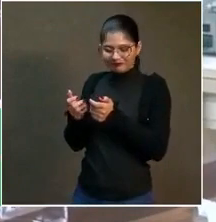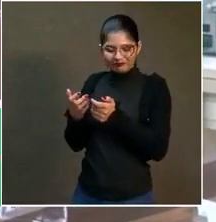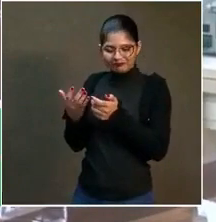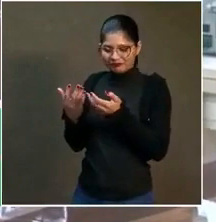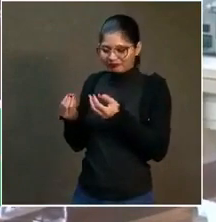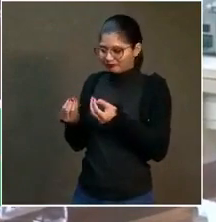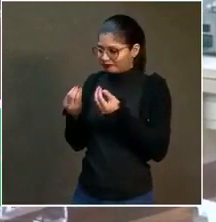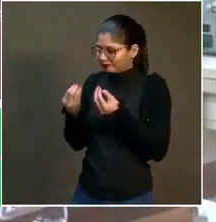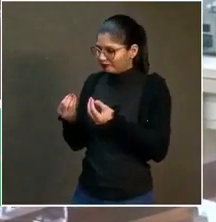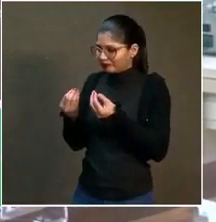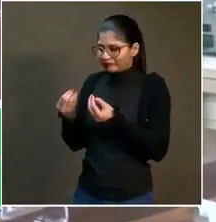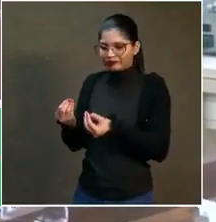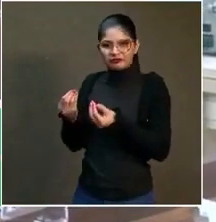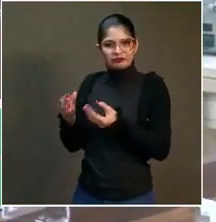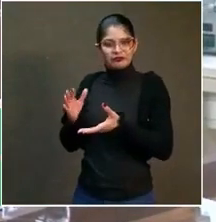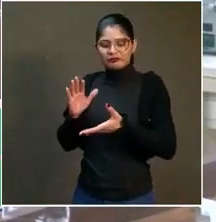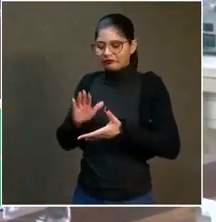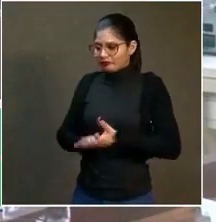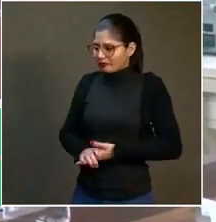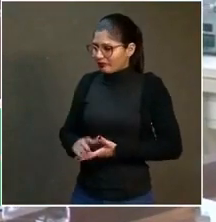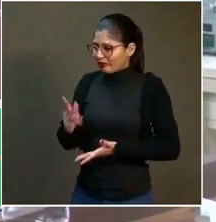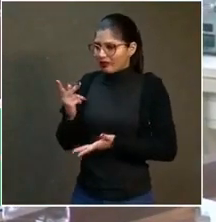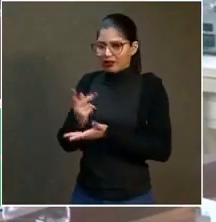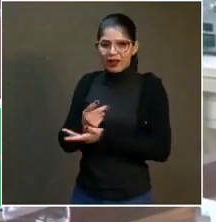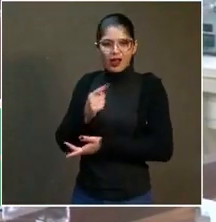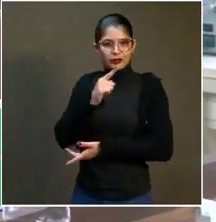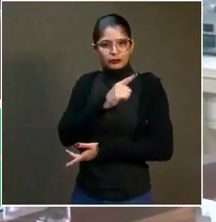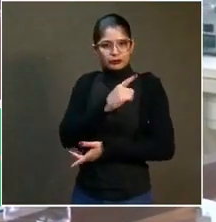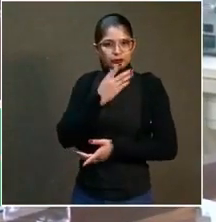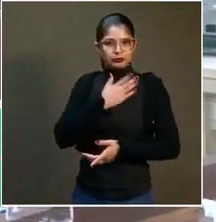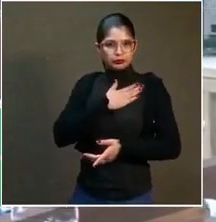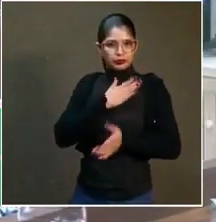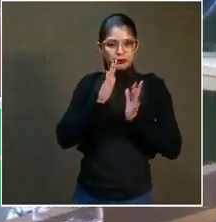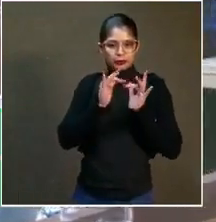Bora tomar cuidado.